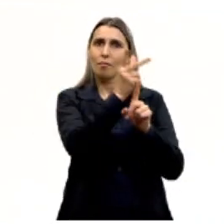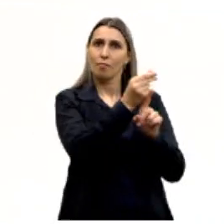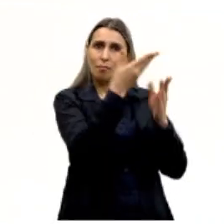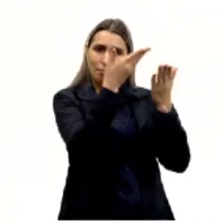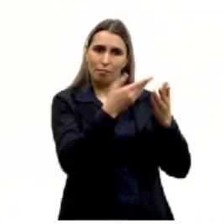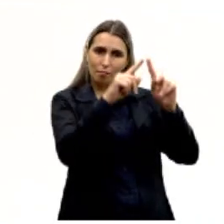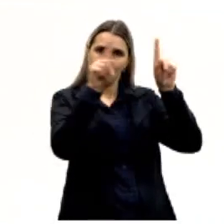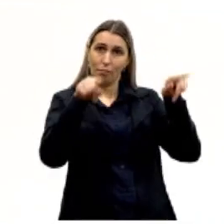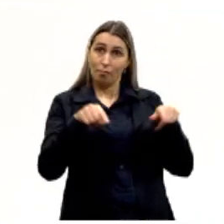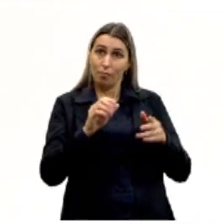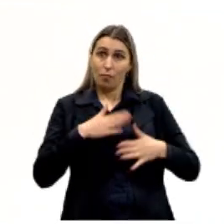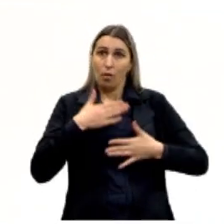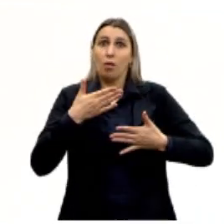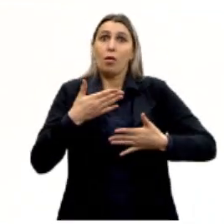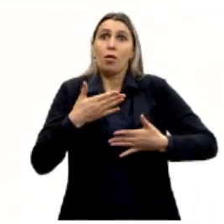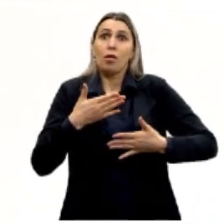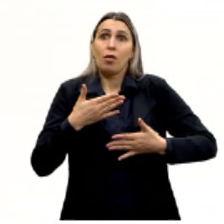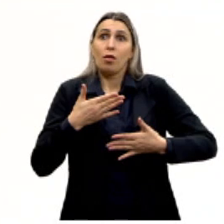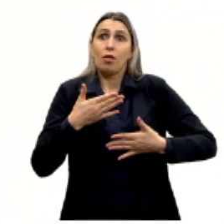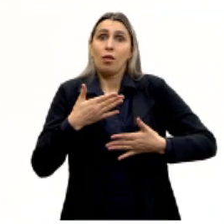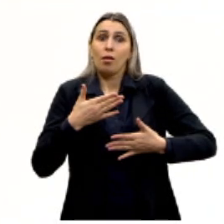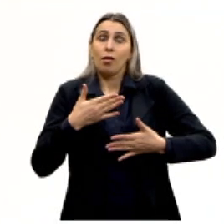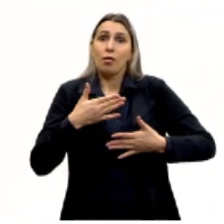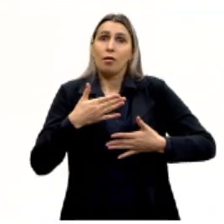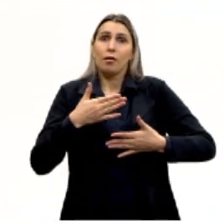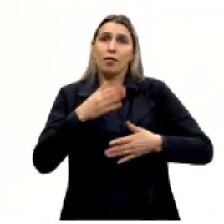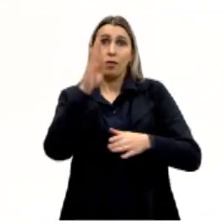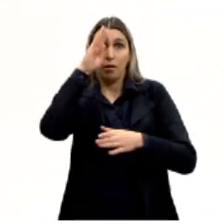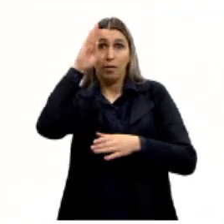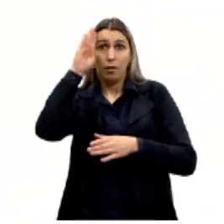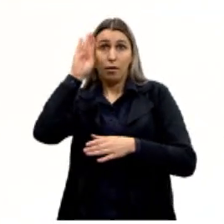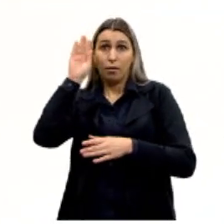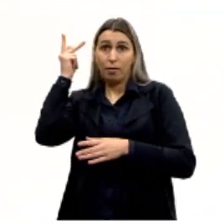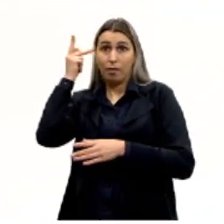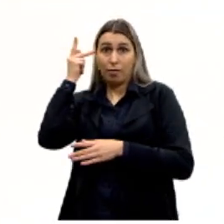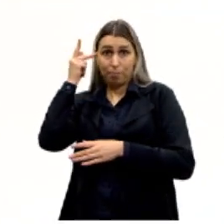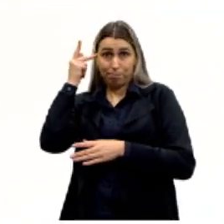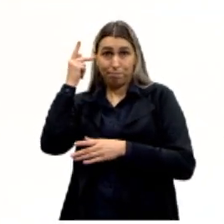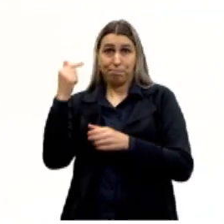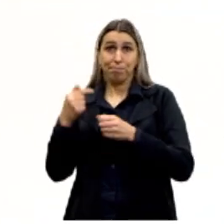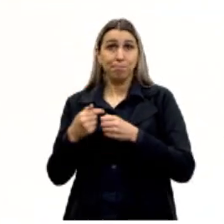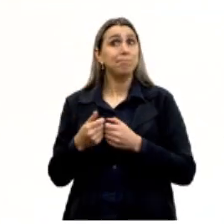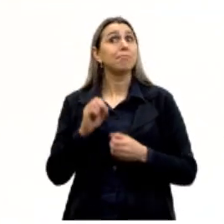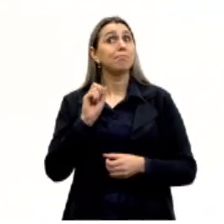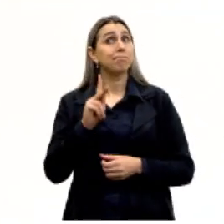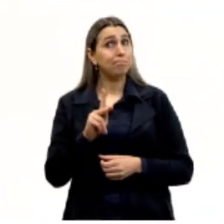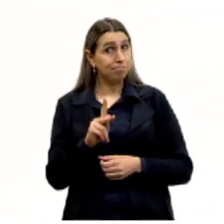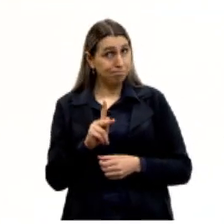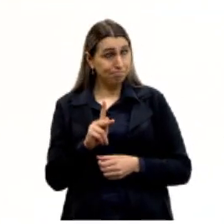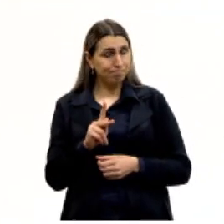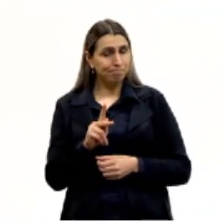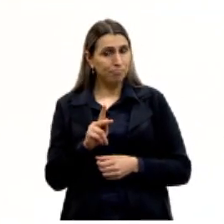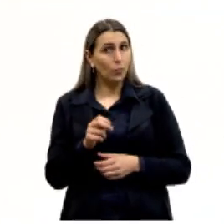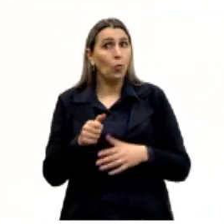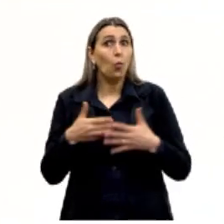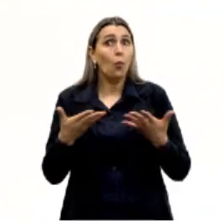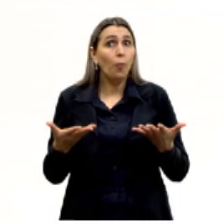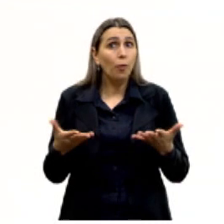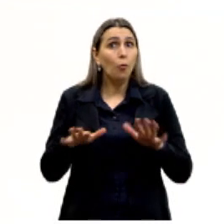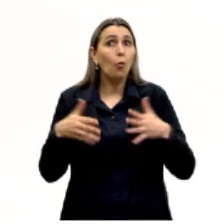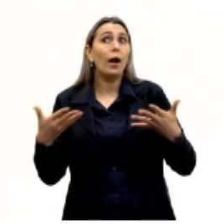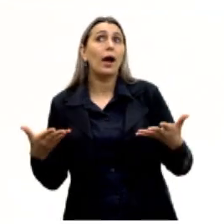chocaram a provinciana e acadêmica São Paulo ó e foi Quais